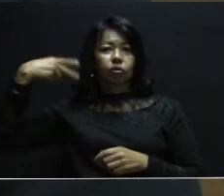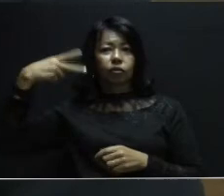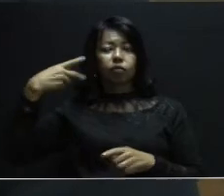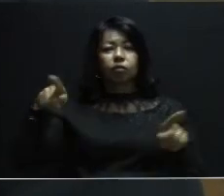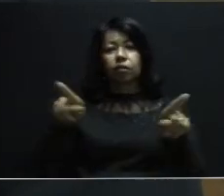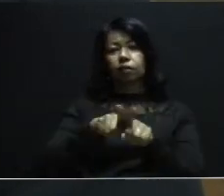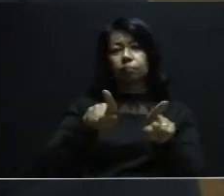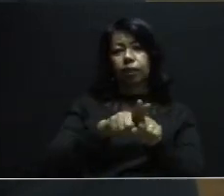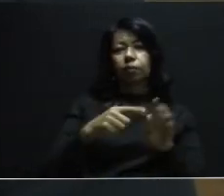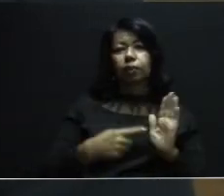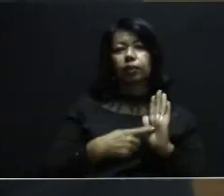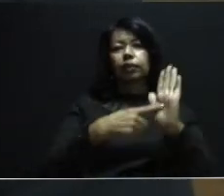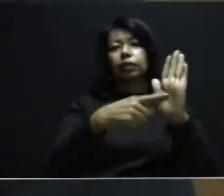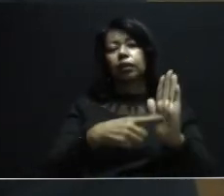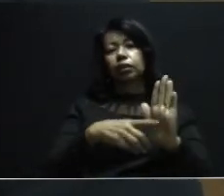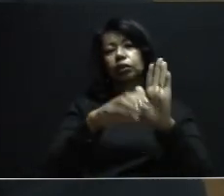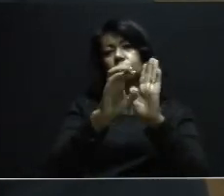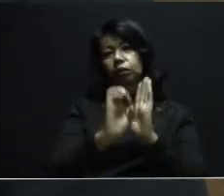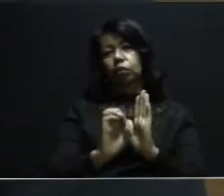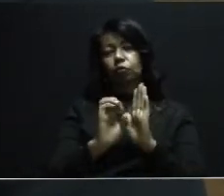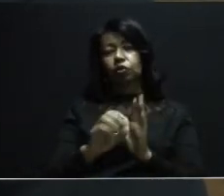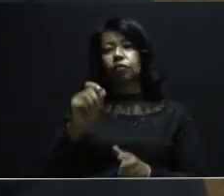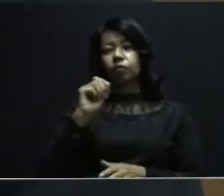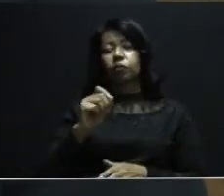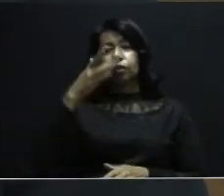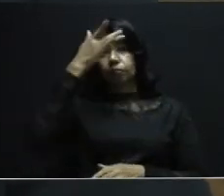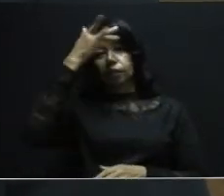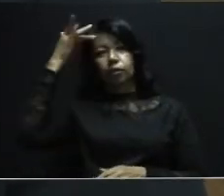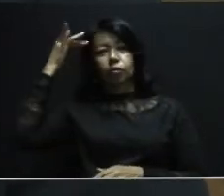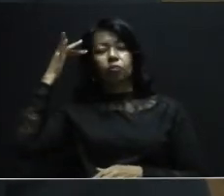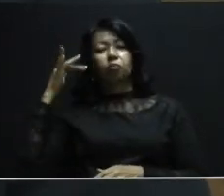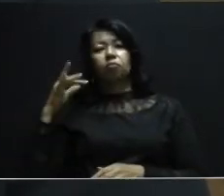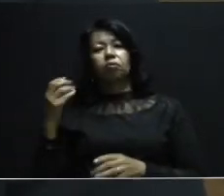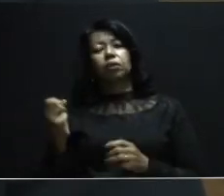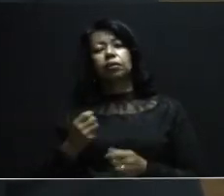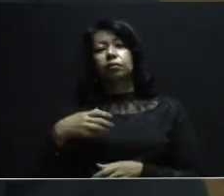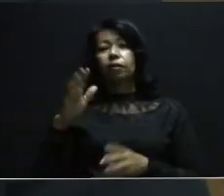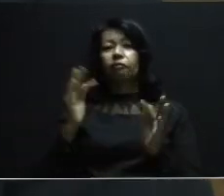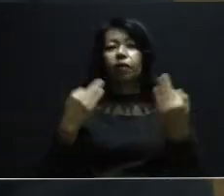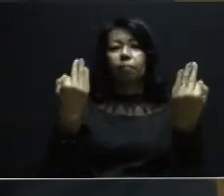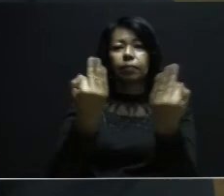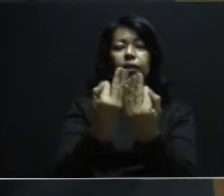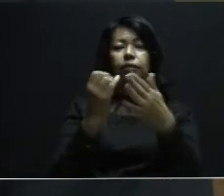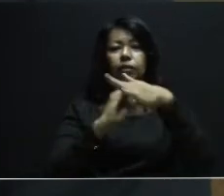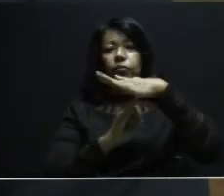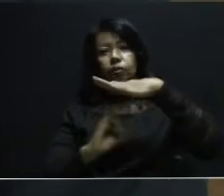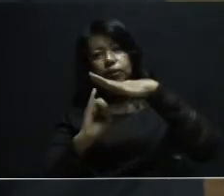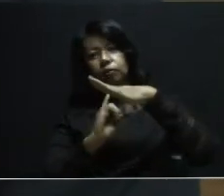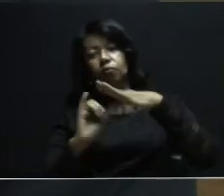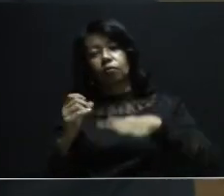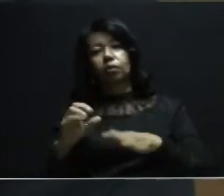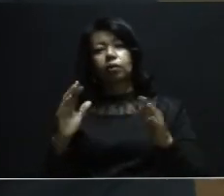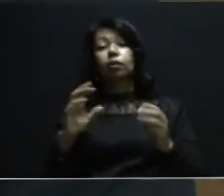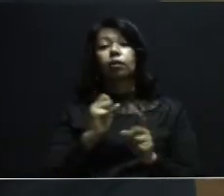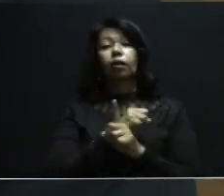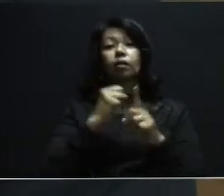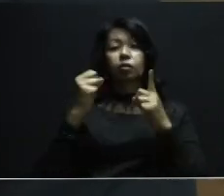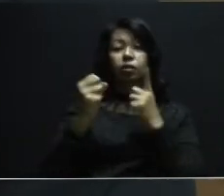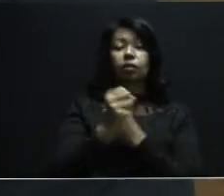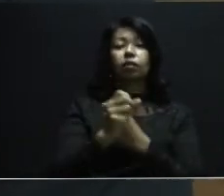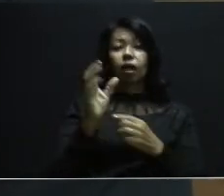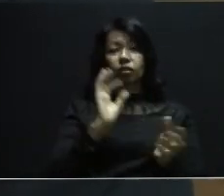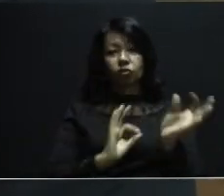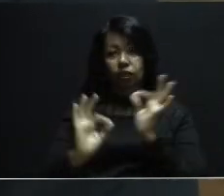também representantes do Executivo, e pessoas, várias famílias, instituições, organismos da sociedade, todo